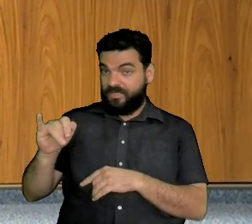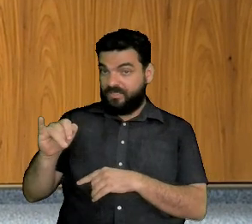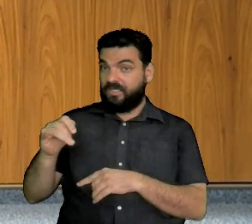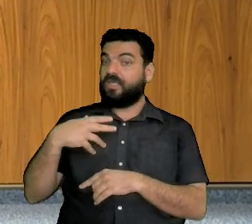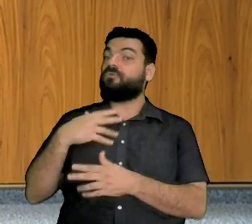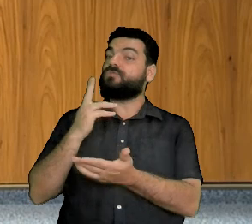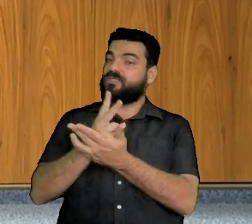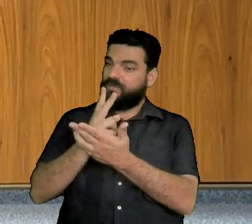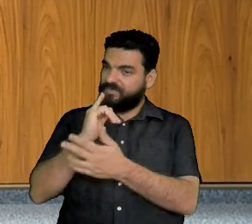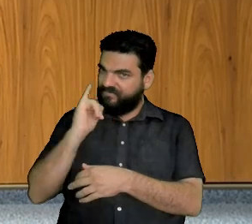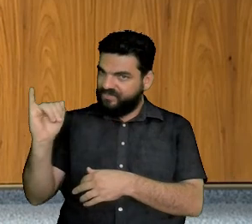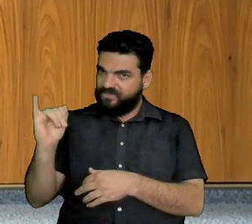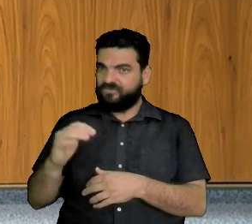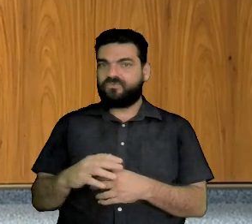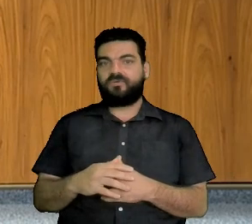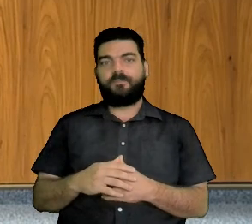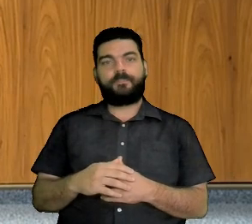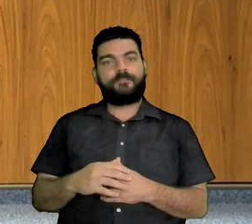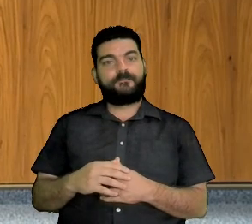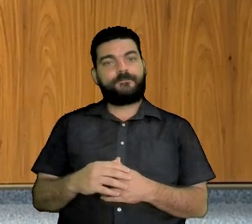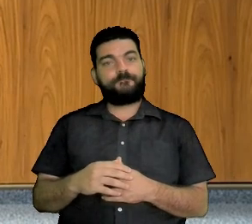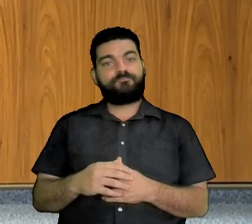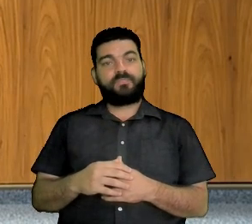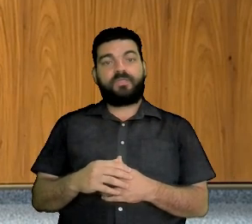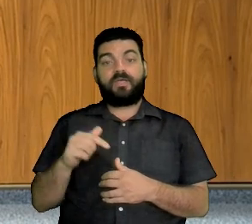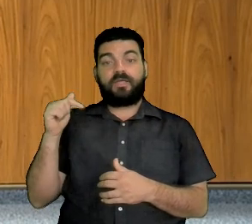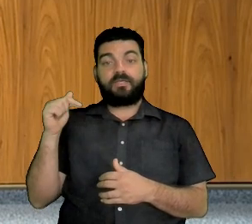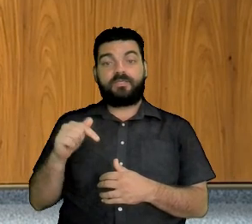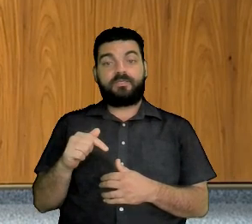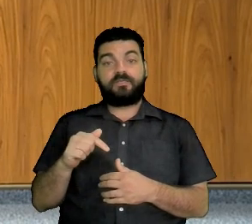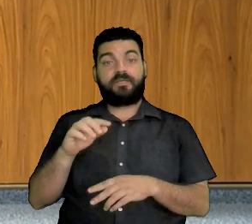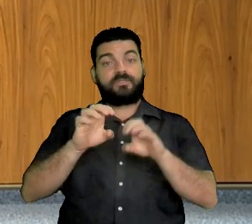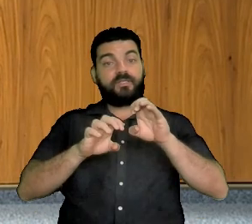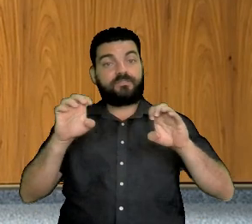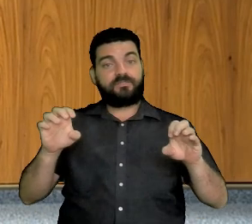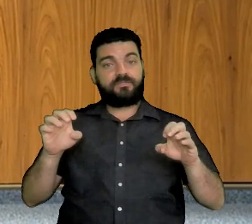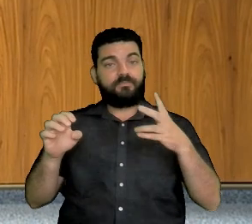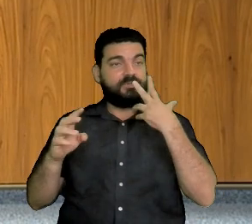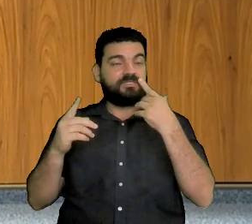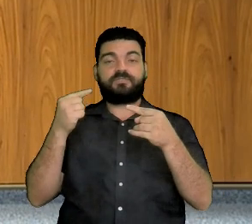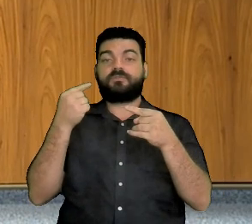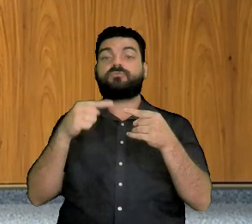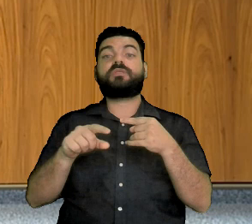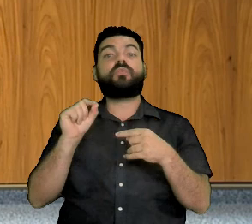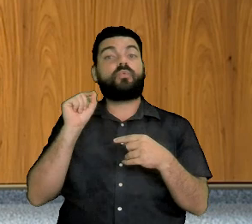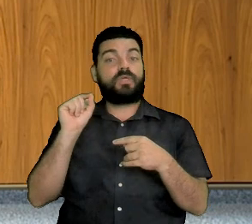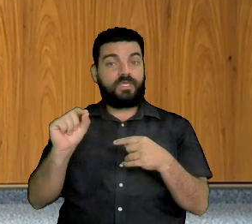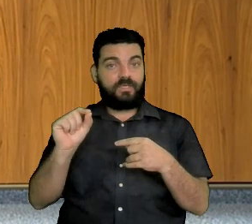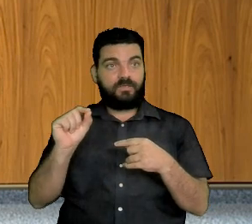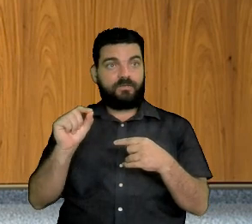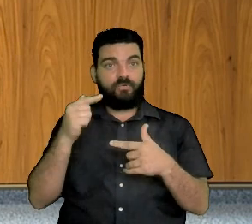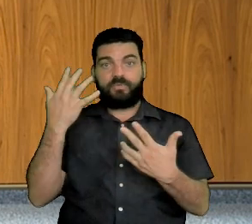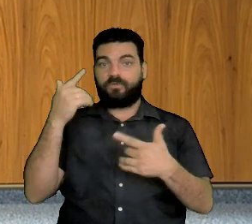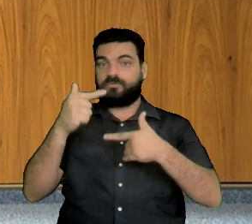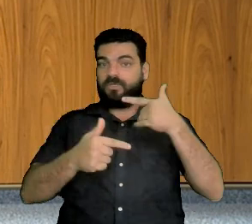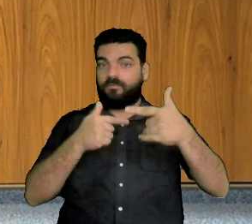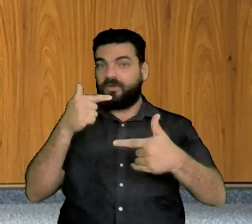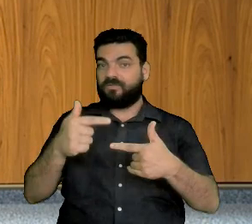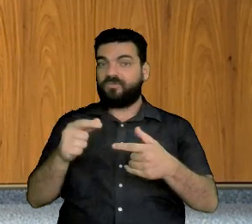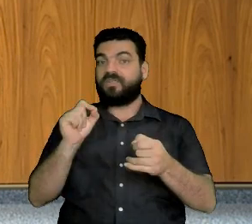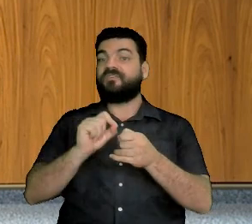estatística, eu falo para a Gabi, por isso que ela fala que eu dou umas espetadas, que nossas estatísticas ela